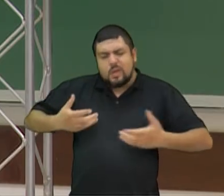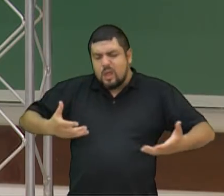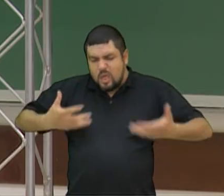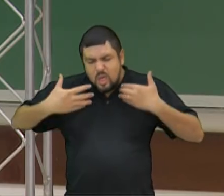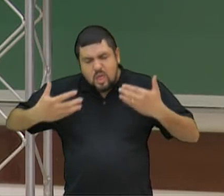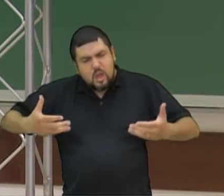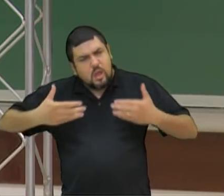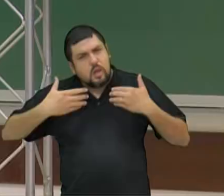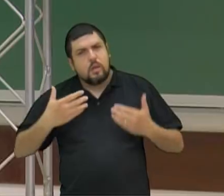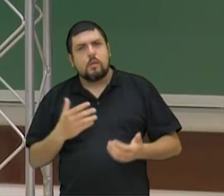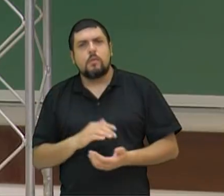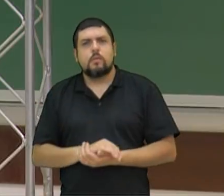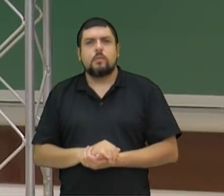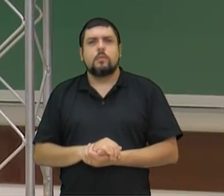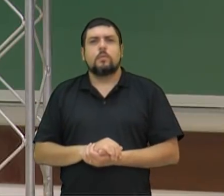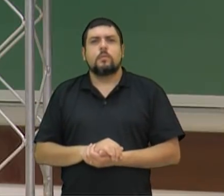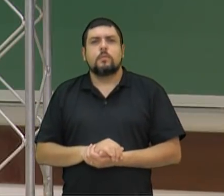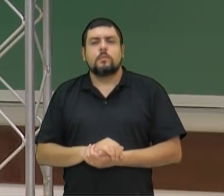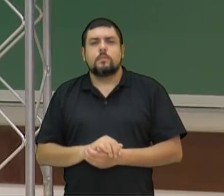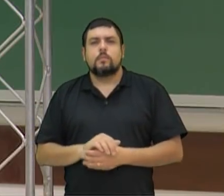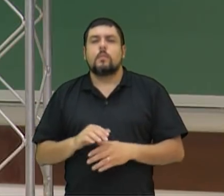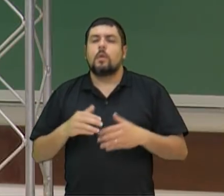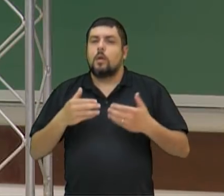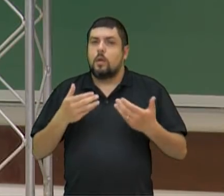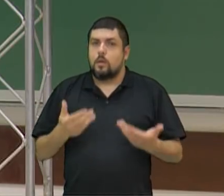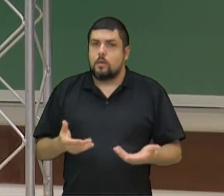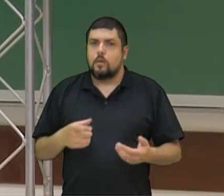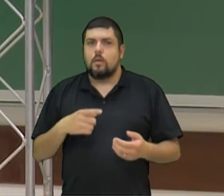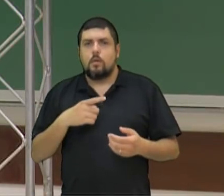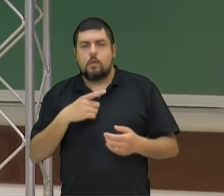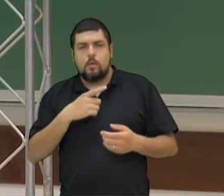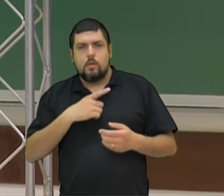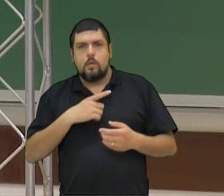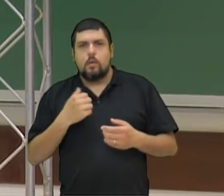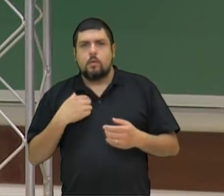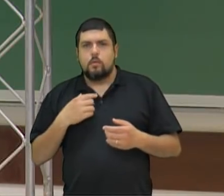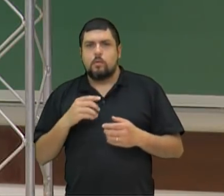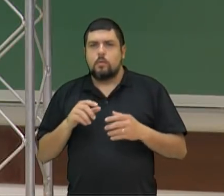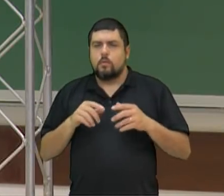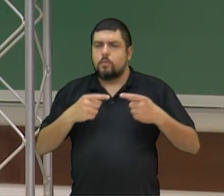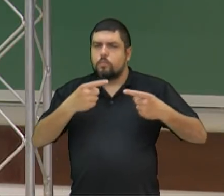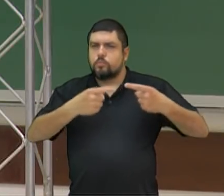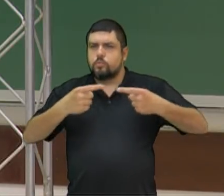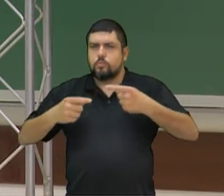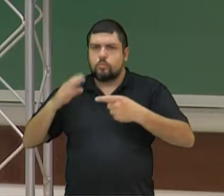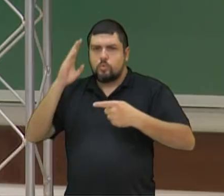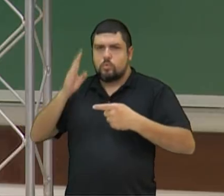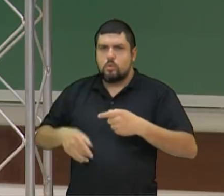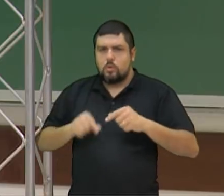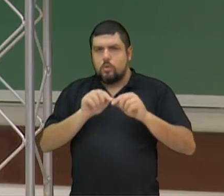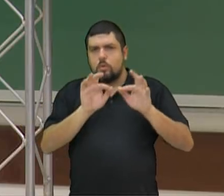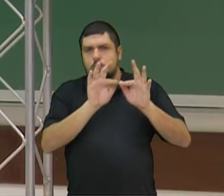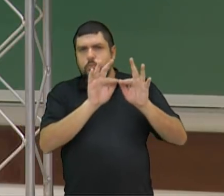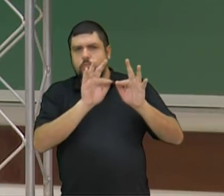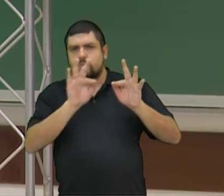Né? Então a gente tem ali o discurso direto da fala do personagem representando a linguagem verbal, né,